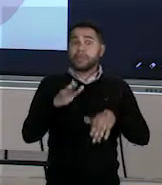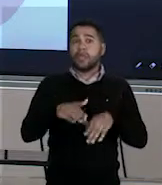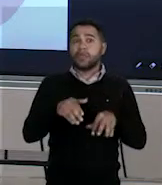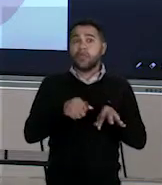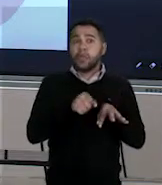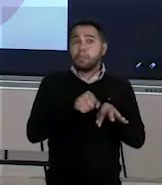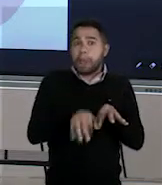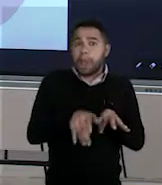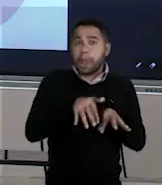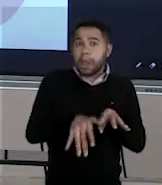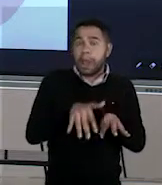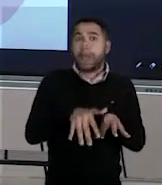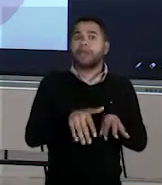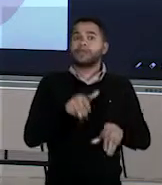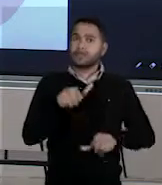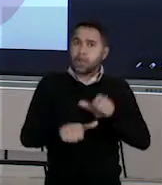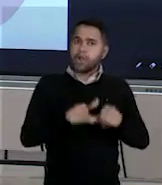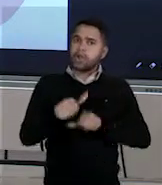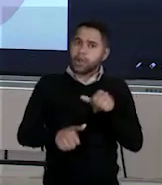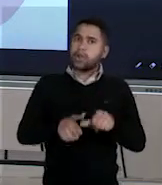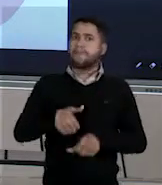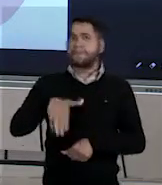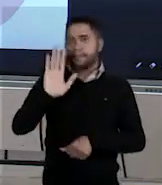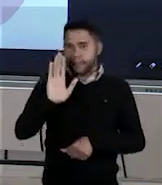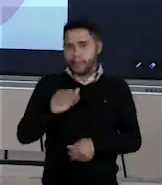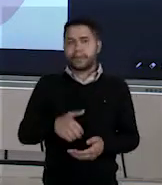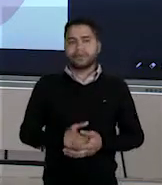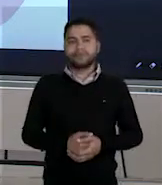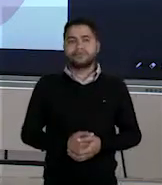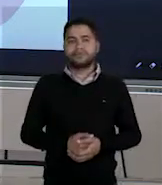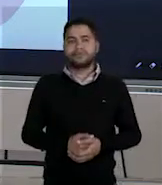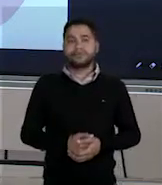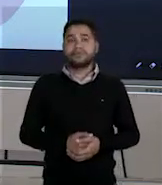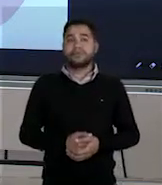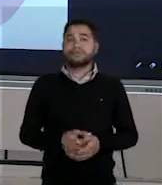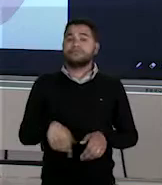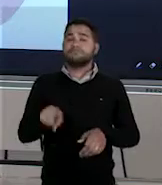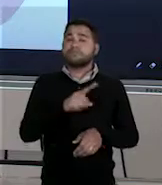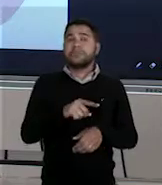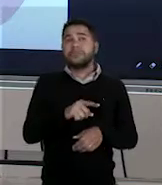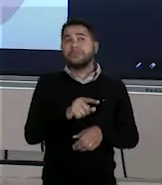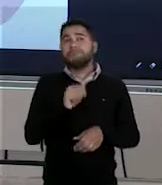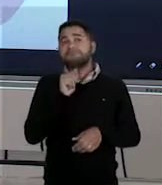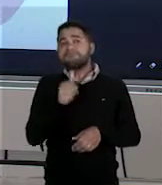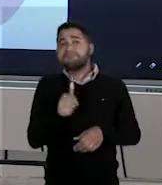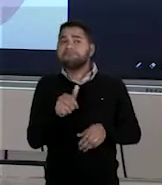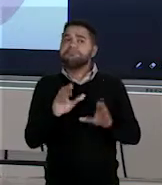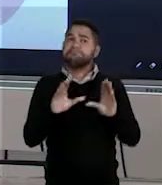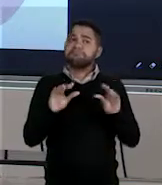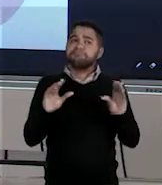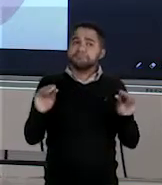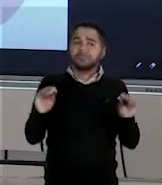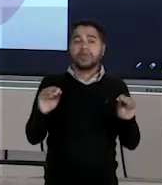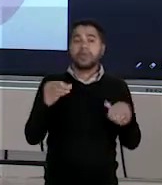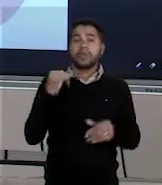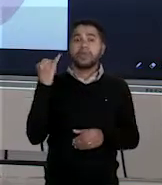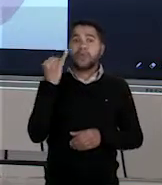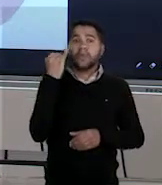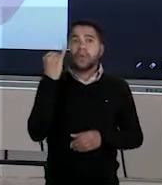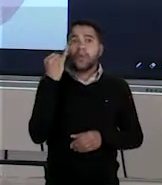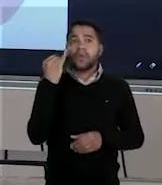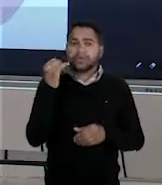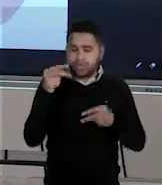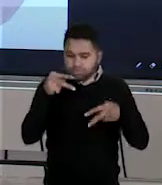intenso, talvez você vai ter que trocar mais vezes durante o dia o seu absorvente. Se o seu ciclo é mais leve, então é importante a gente